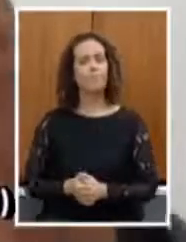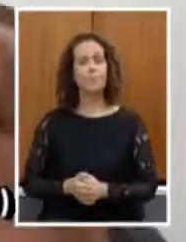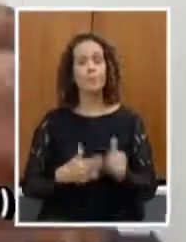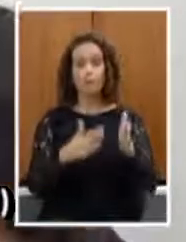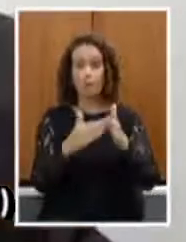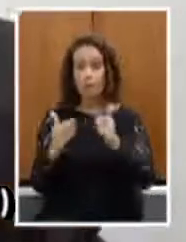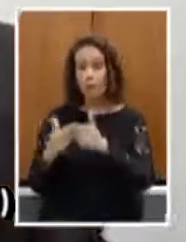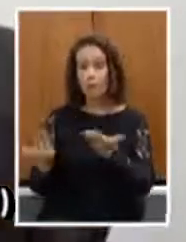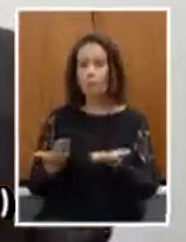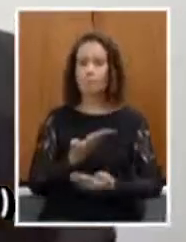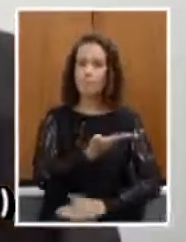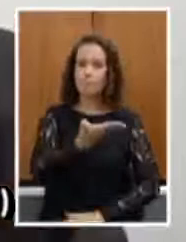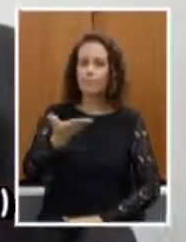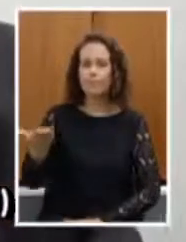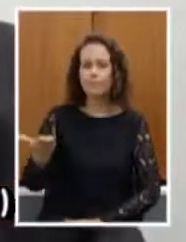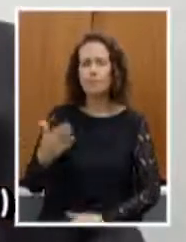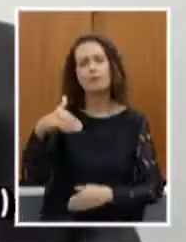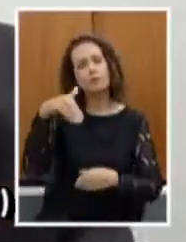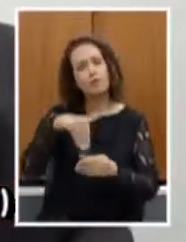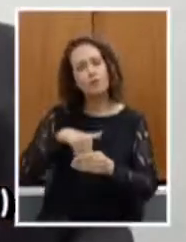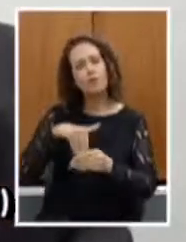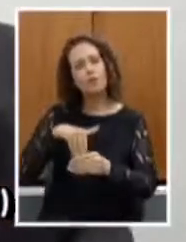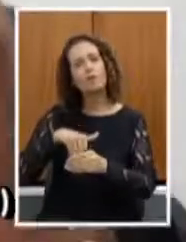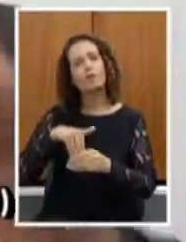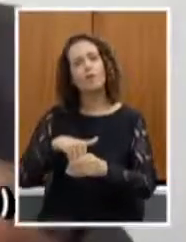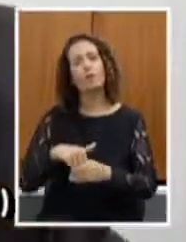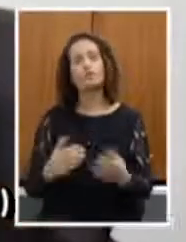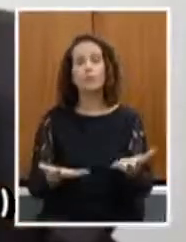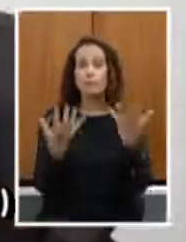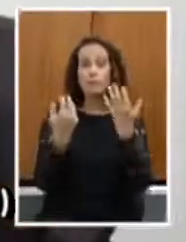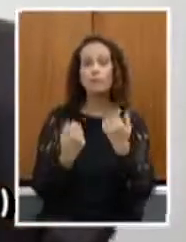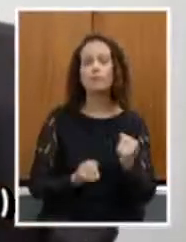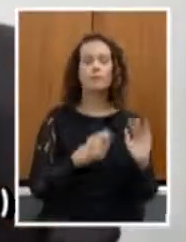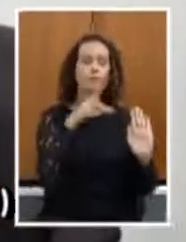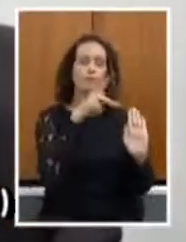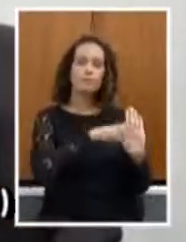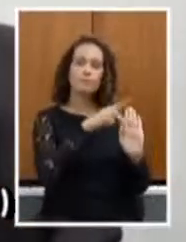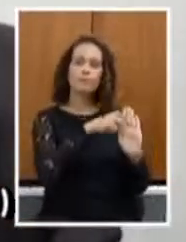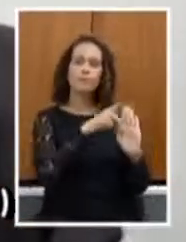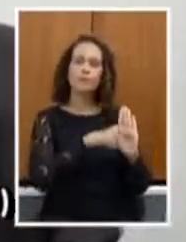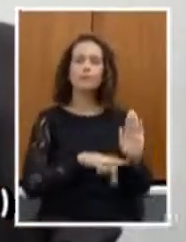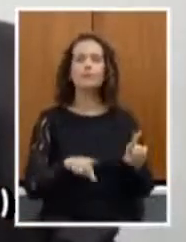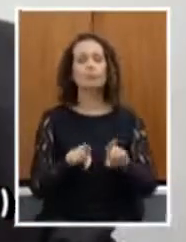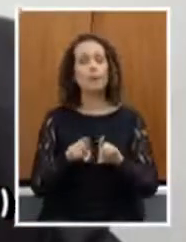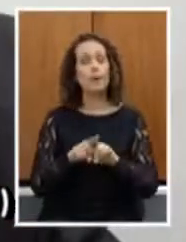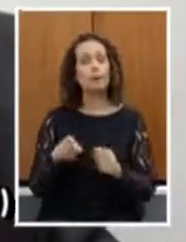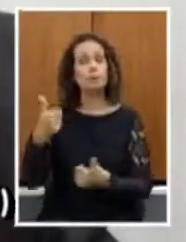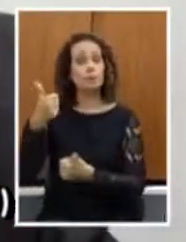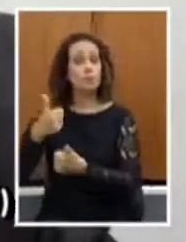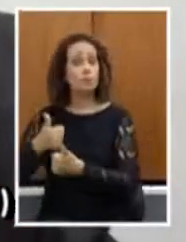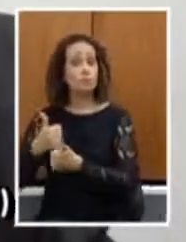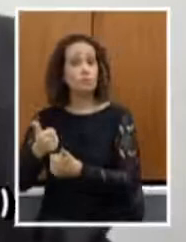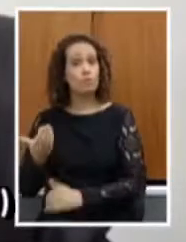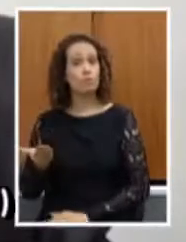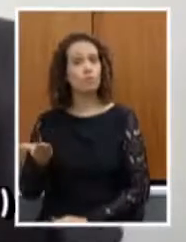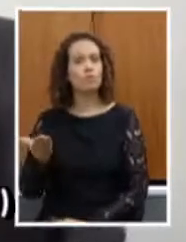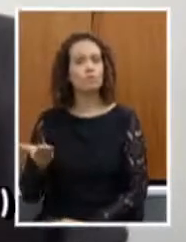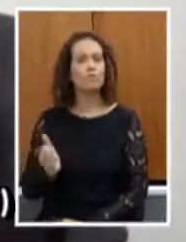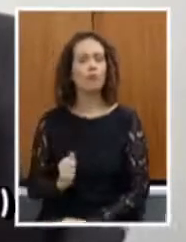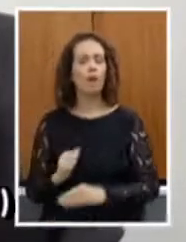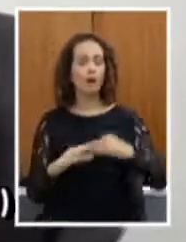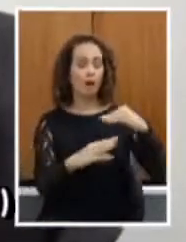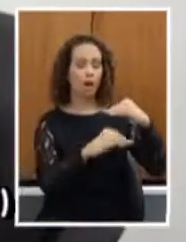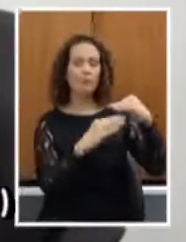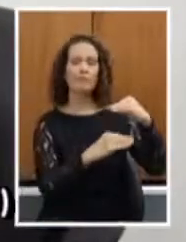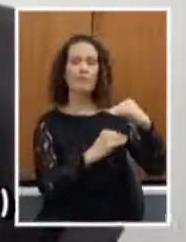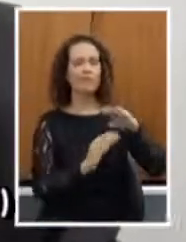aos companheiros que votem favoravelmente ao projeto inicial pelo substitutivo e não às emendas,